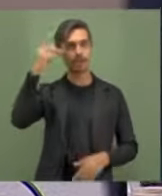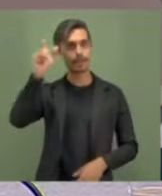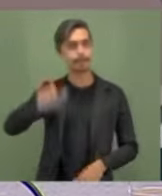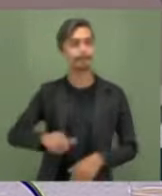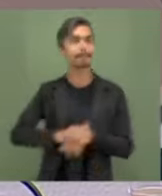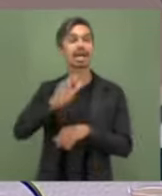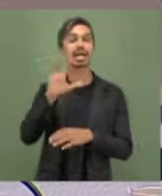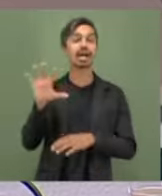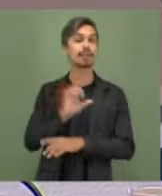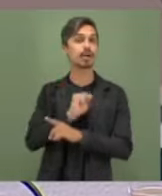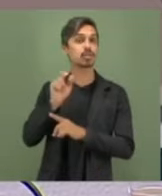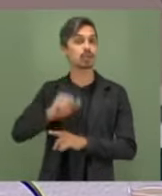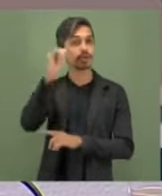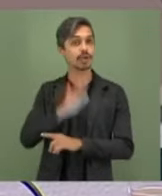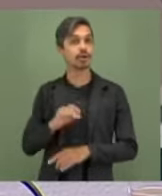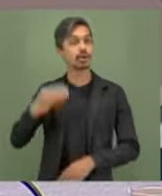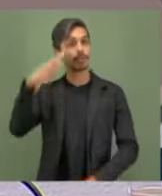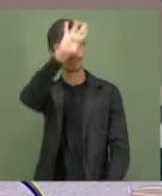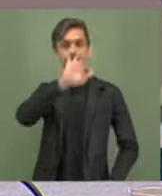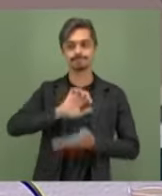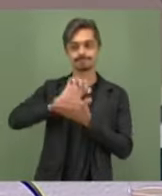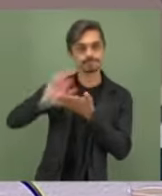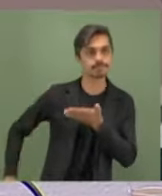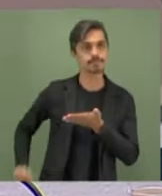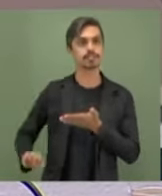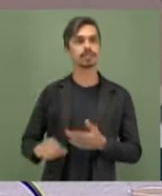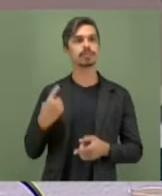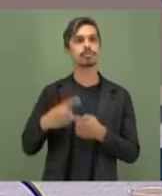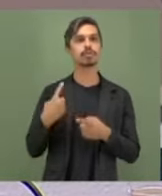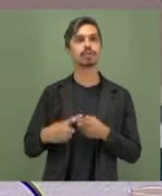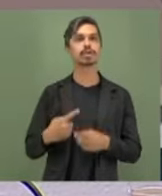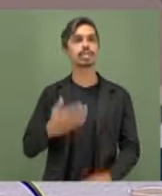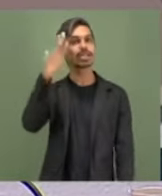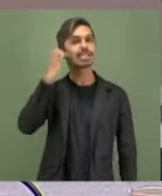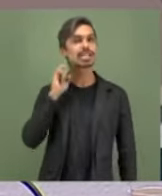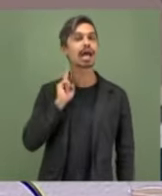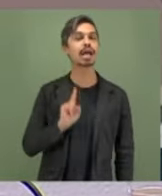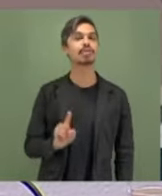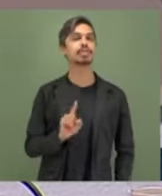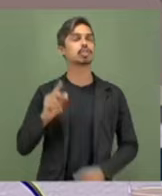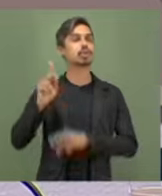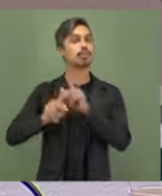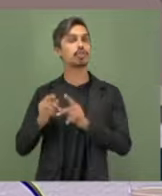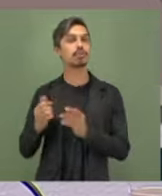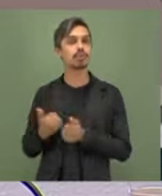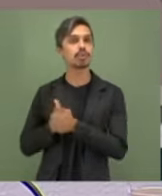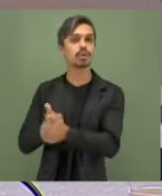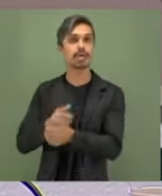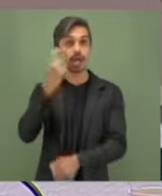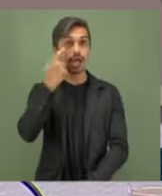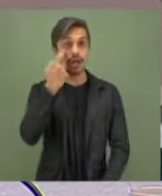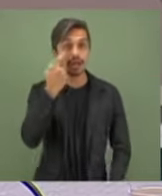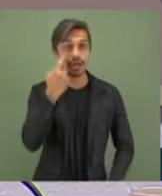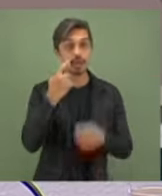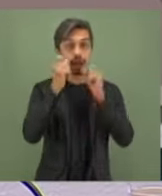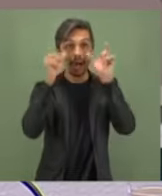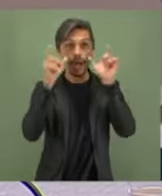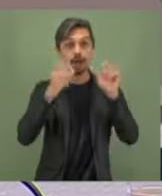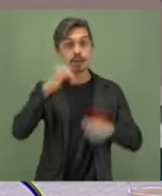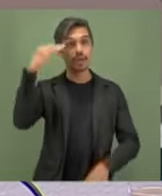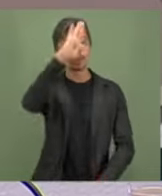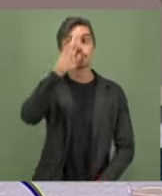afastaram ilegitimamente Bolsonaro da política porque sabem que ele tem o povo do lado dele. E atenção, a Bolsonaro nunca ninguém poderá